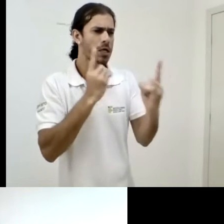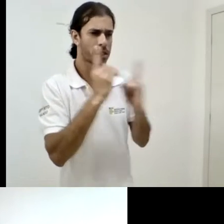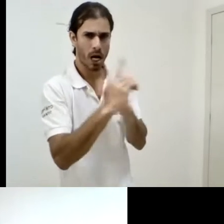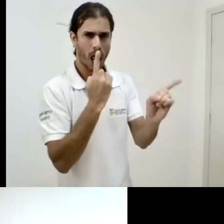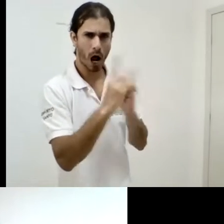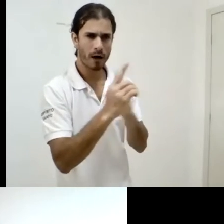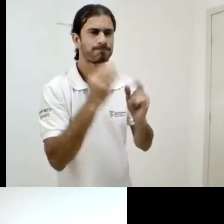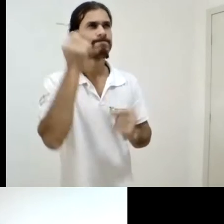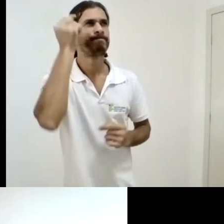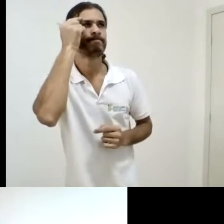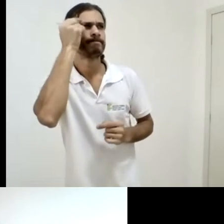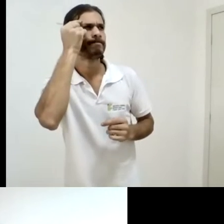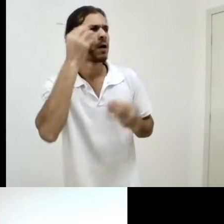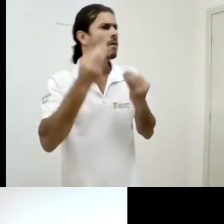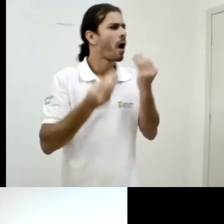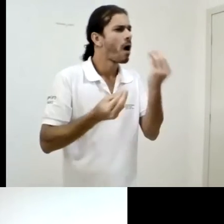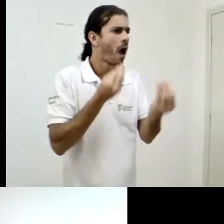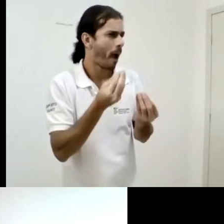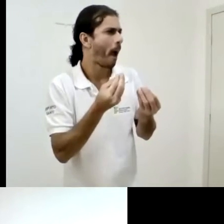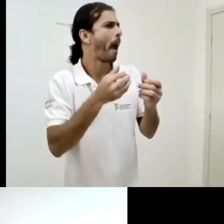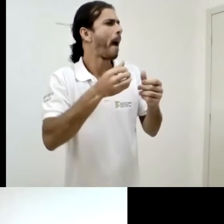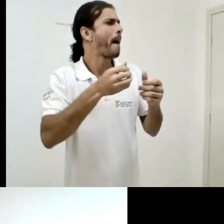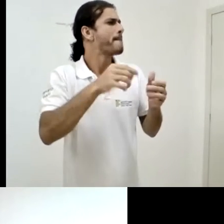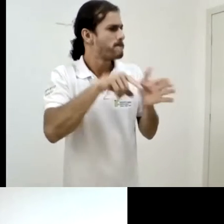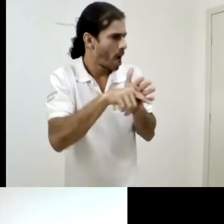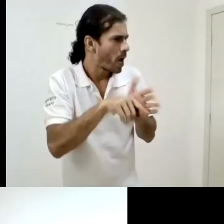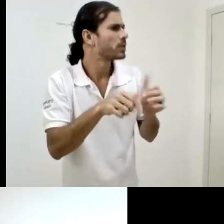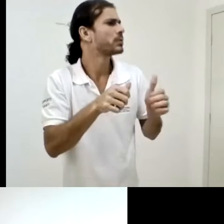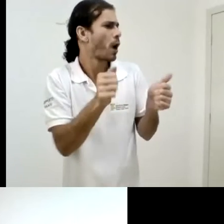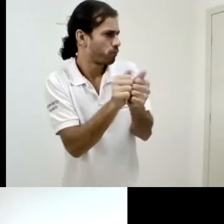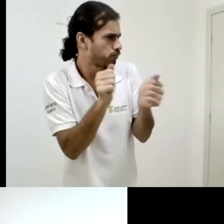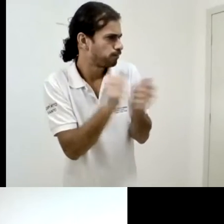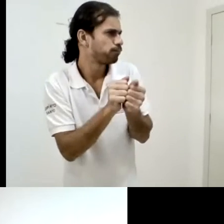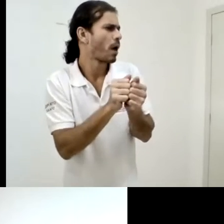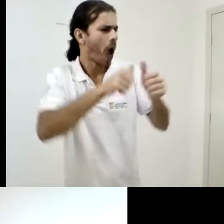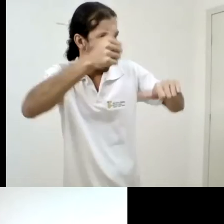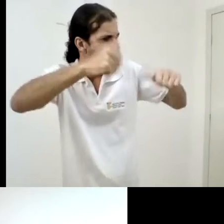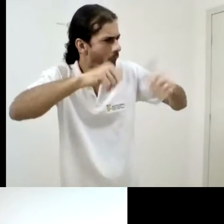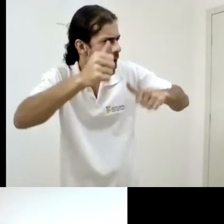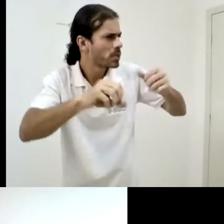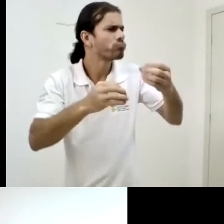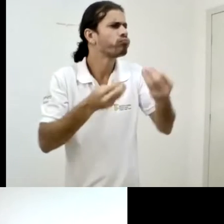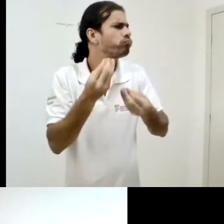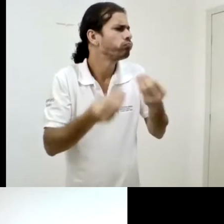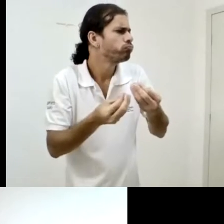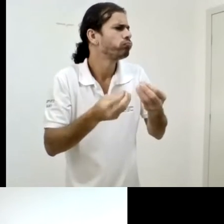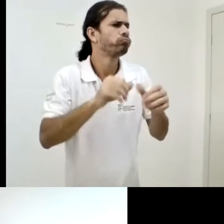trabalhar. Então, quais são as dificuldades, ouvir os alunos, que dificuldades têm, como a gente pode fazer